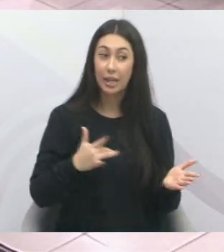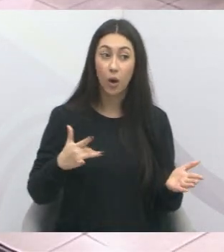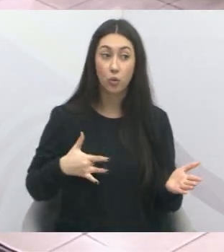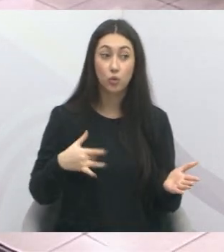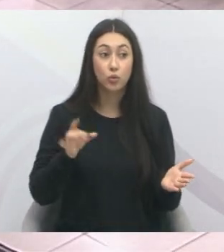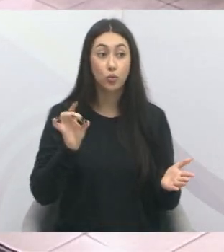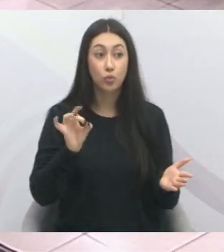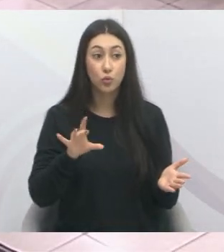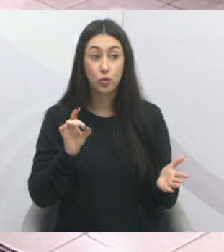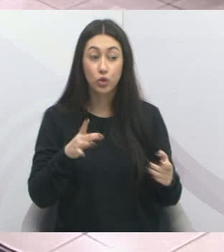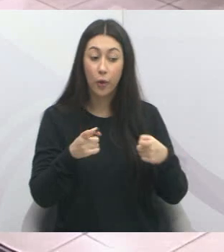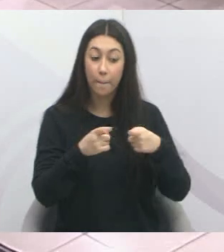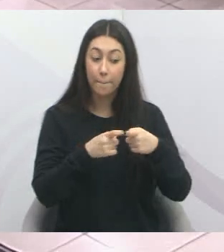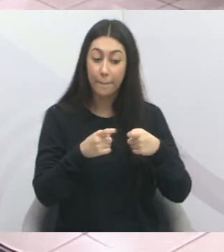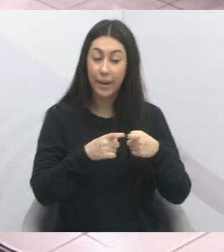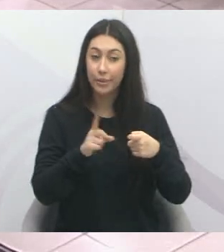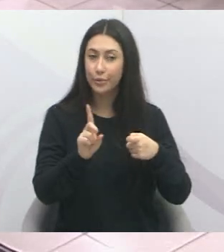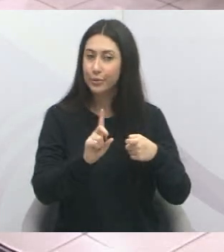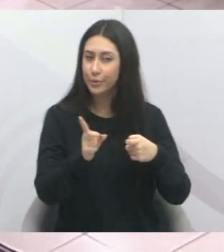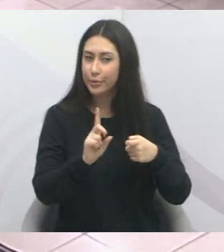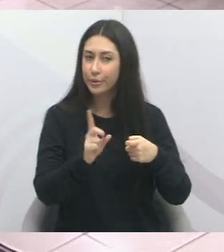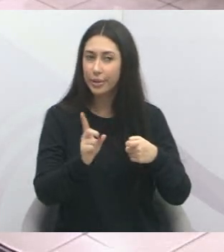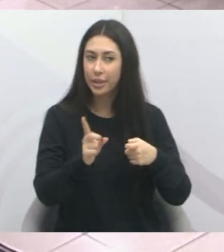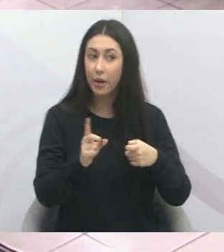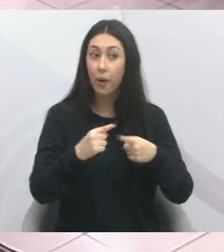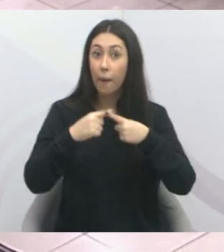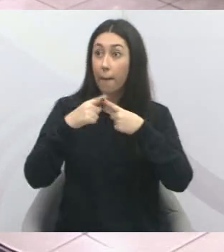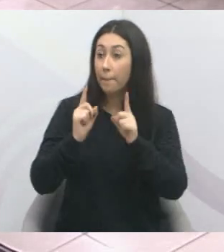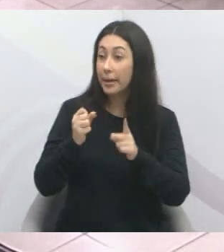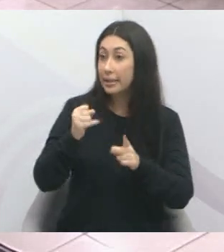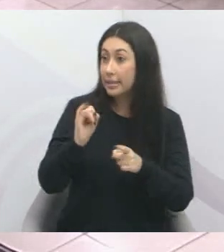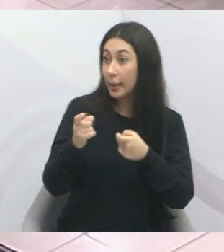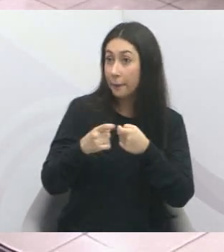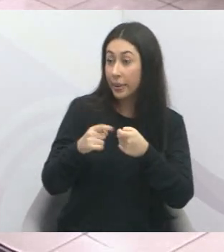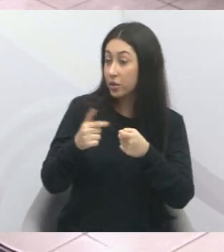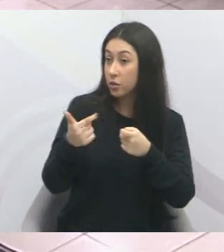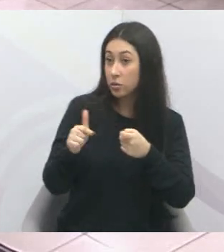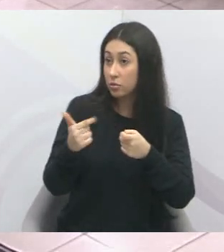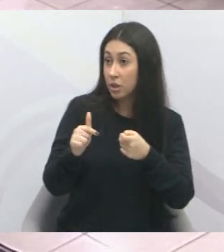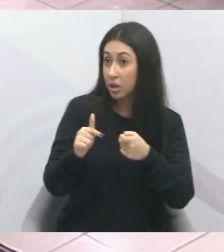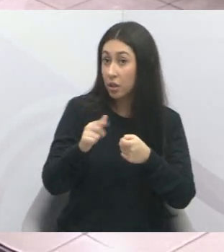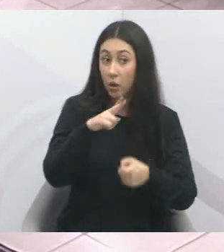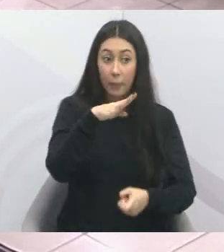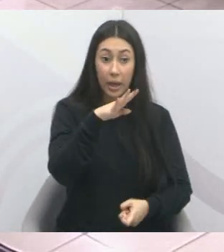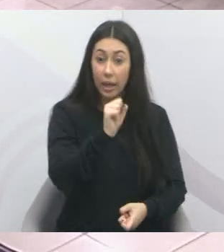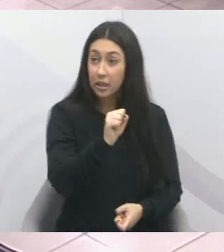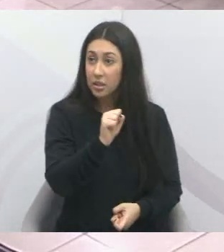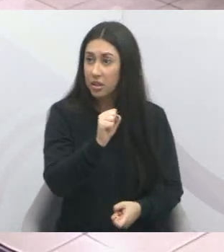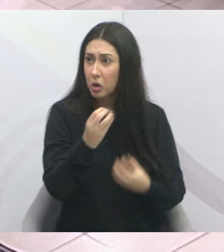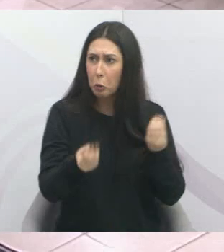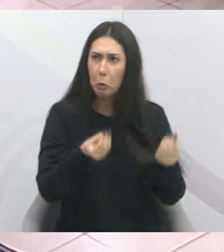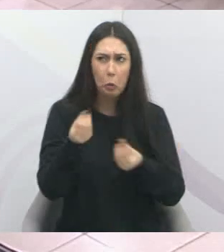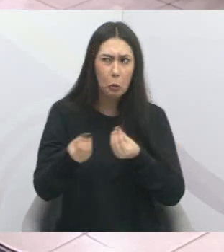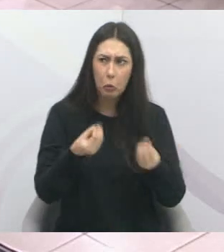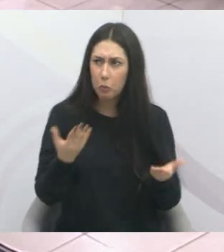só os médicos, né? O médico mas sem médico, hospital, unidade de saúde, ele vira hotel. Mas